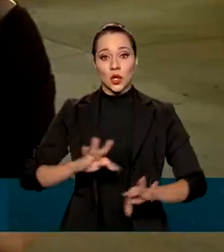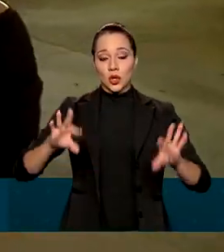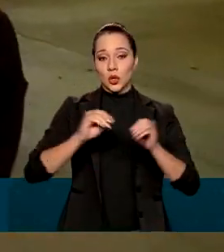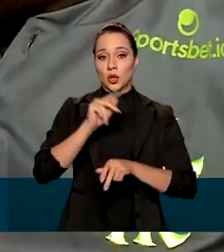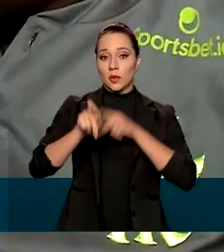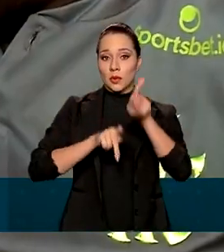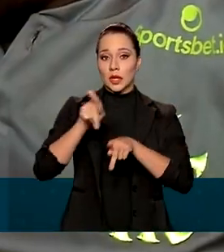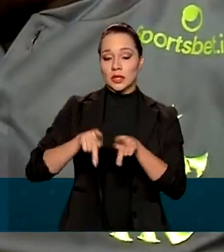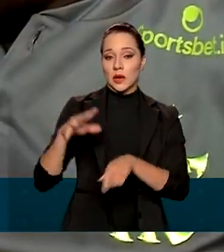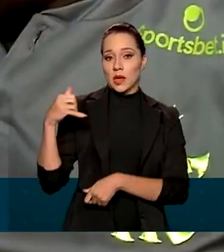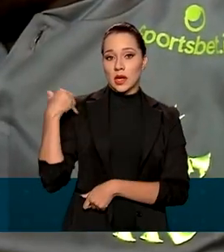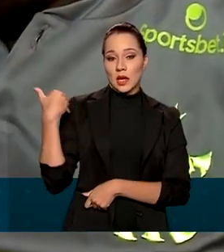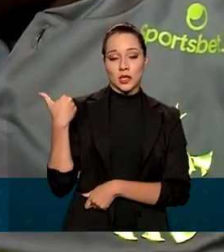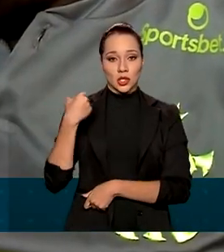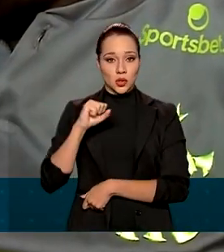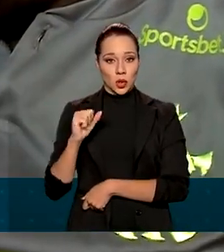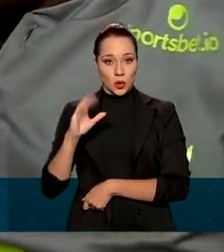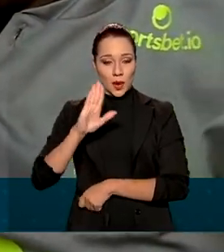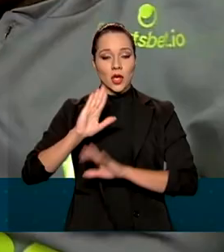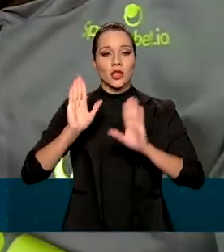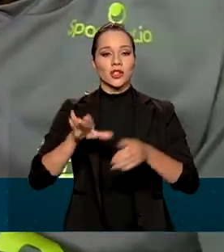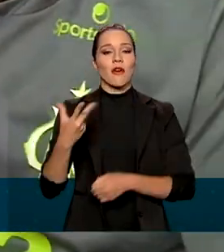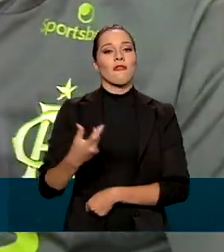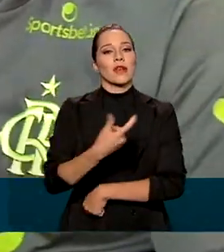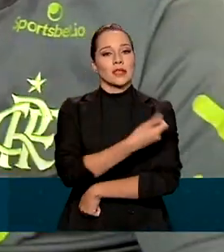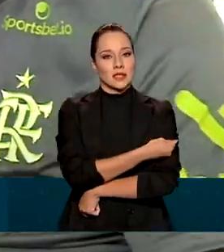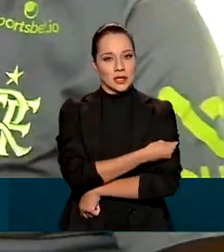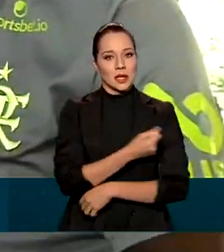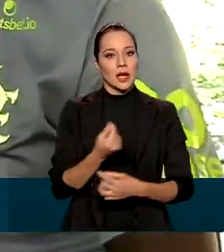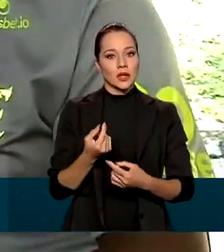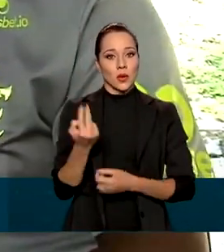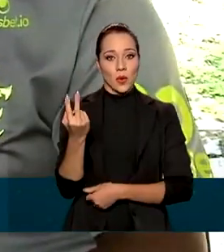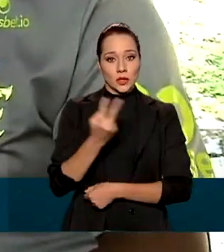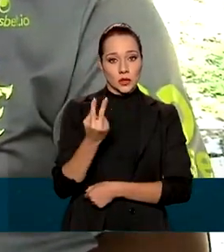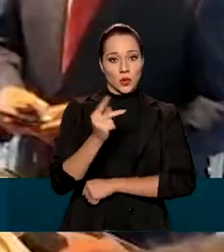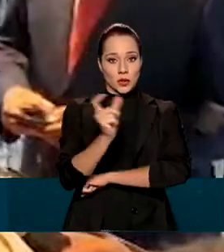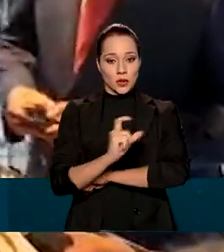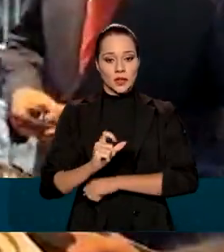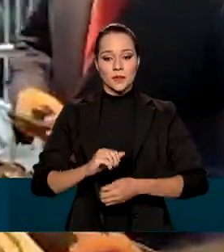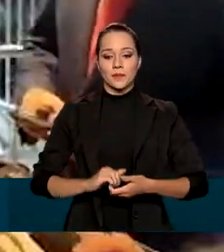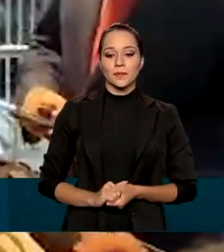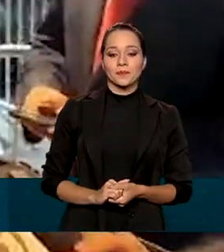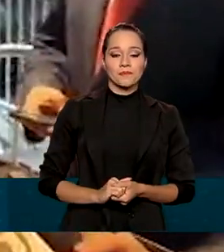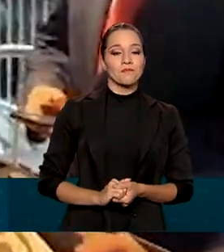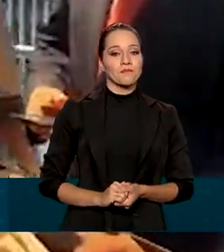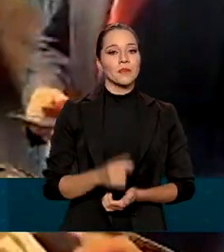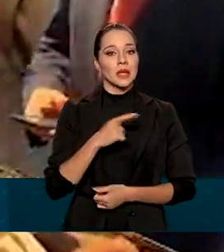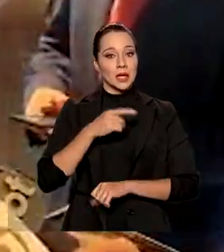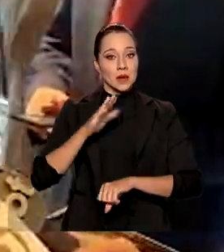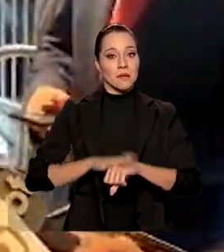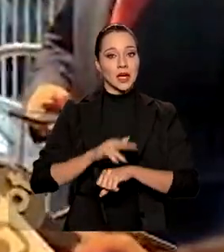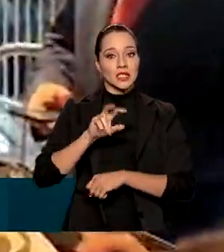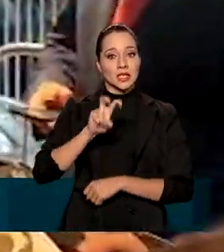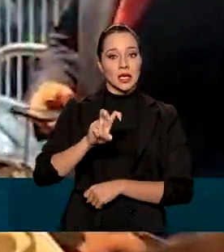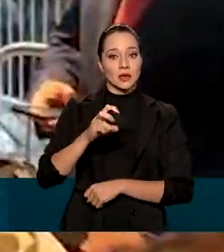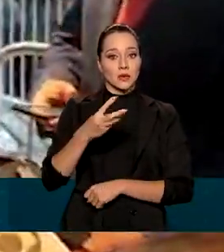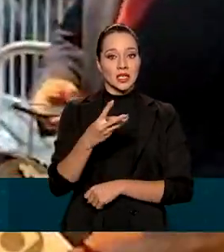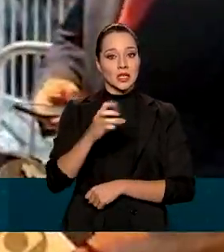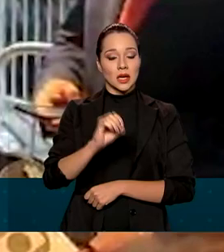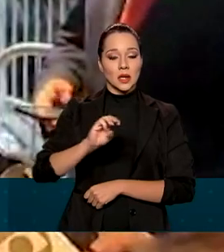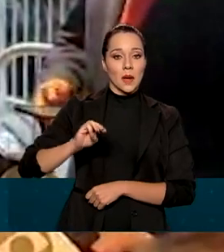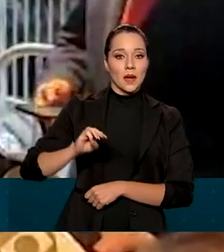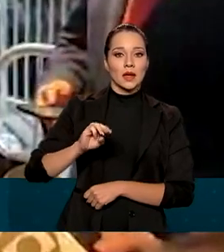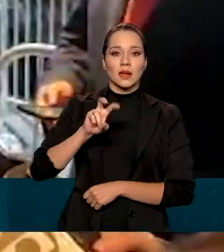população acima de 18 anos esteja vacinada com duas doses. Nós temos mais de 530 milhões de doses,